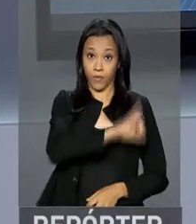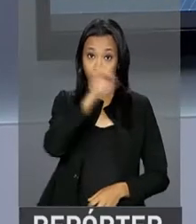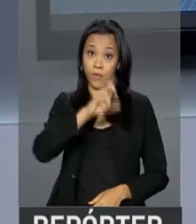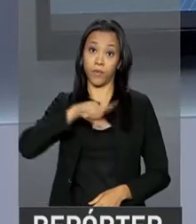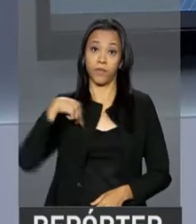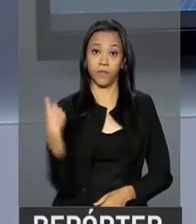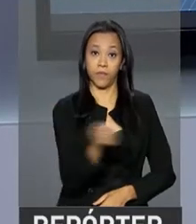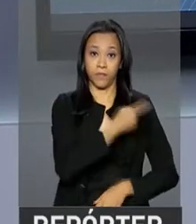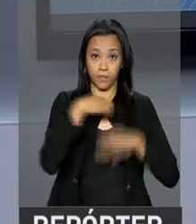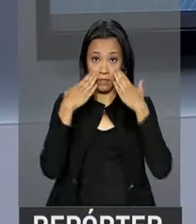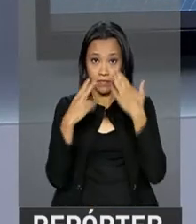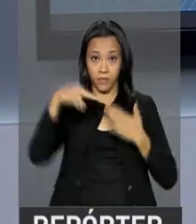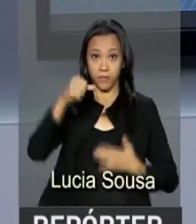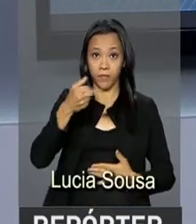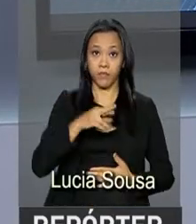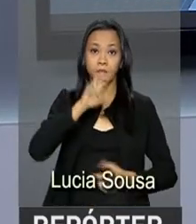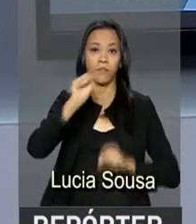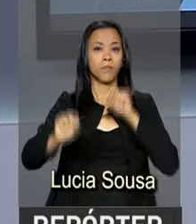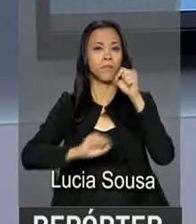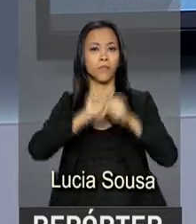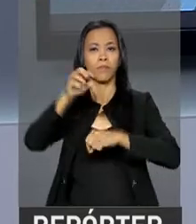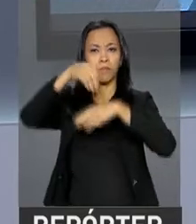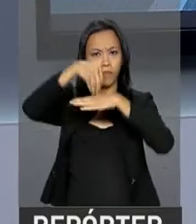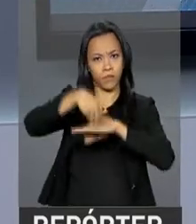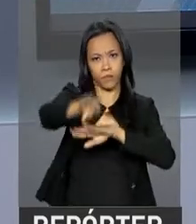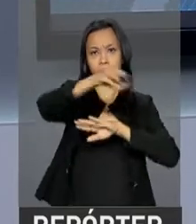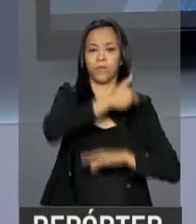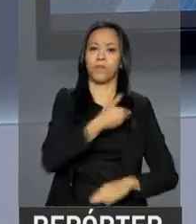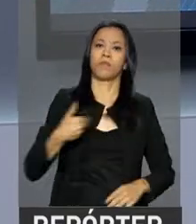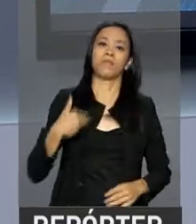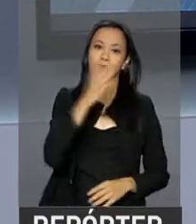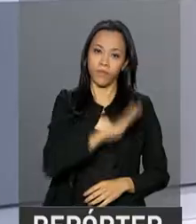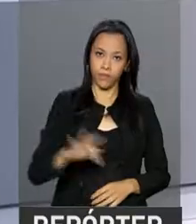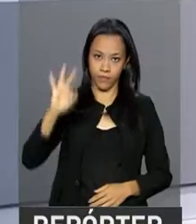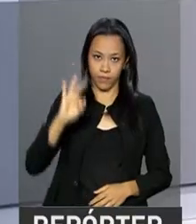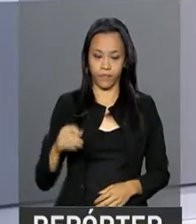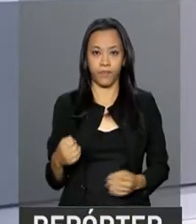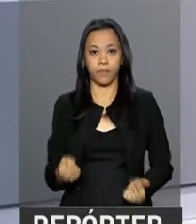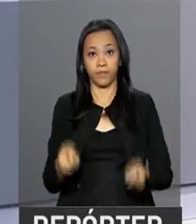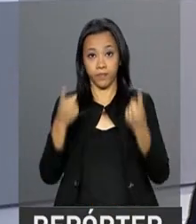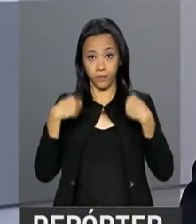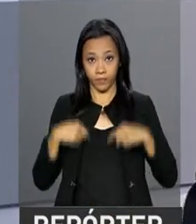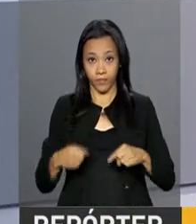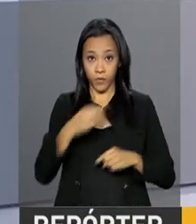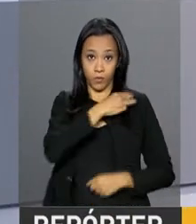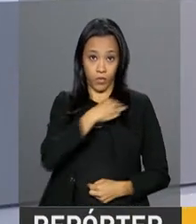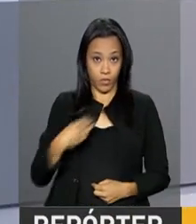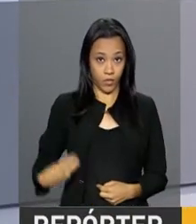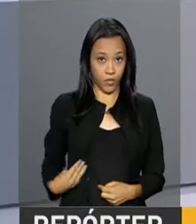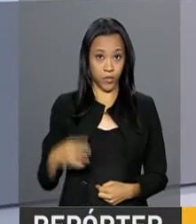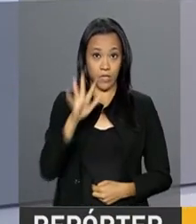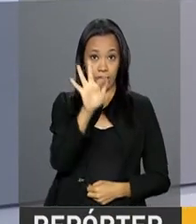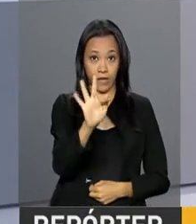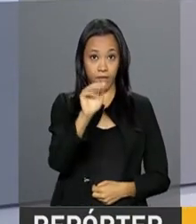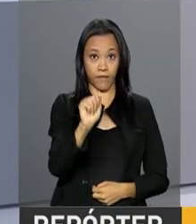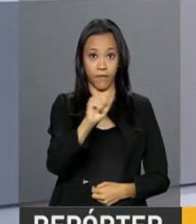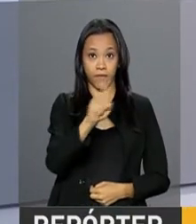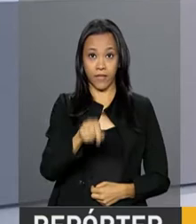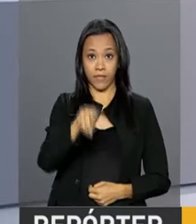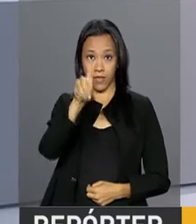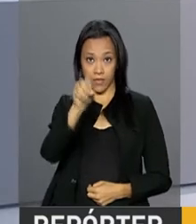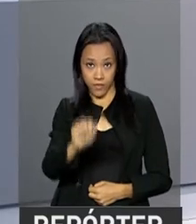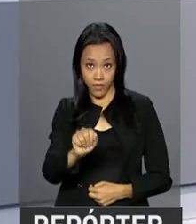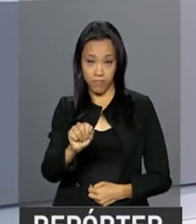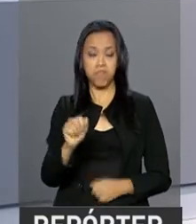Olá, o repórter NBR está no ar, trazendo para você as notícias do governo federal. O ministro da Fazenda, Henrique Meirelles, participou hoje